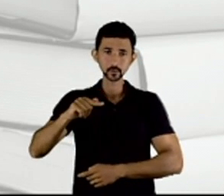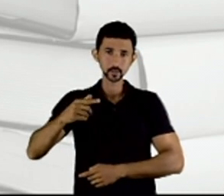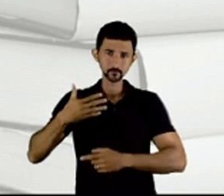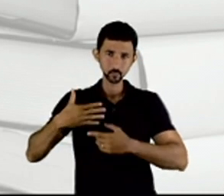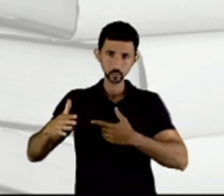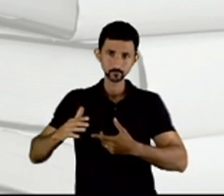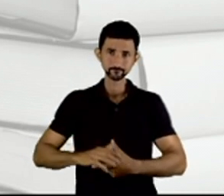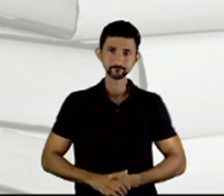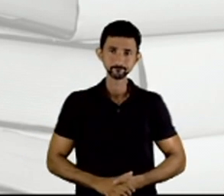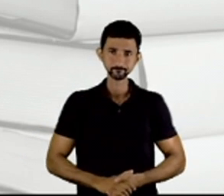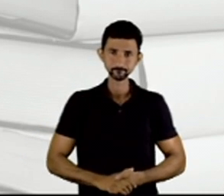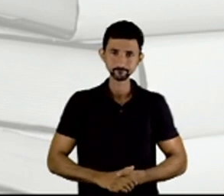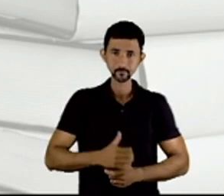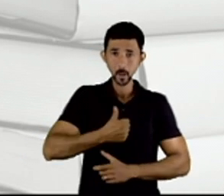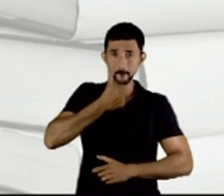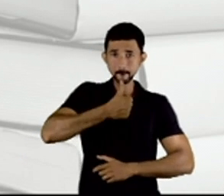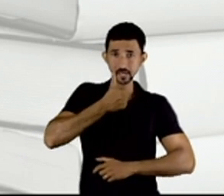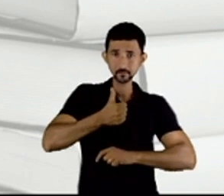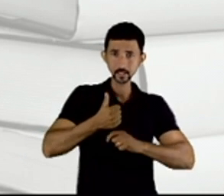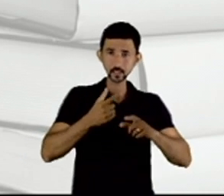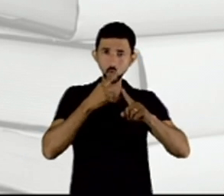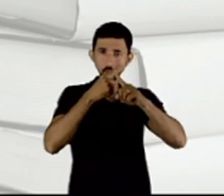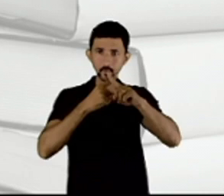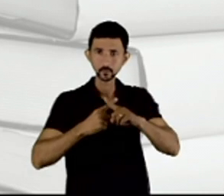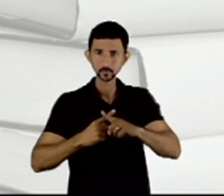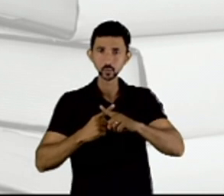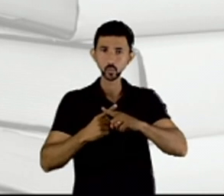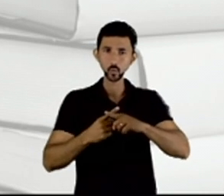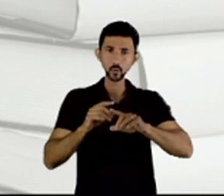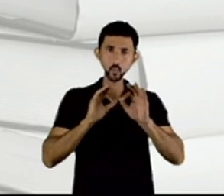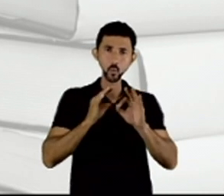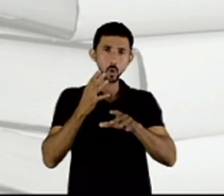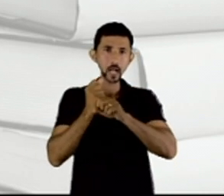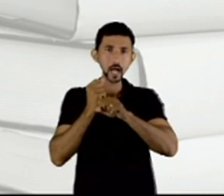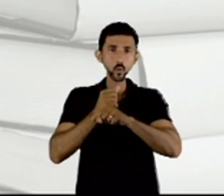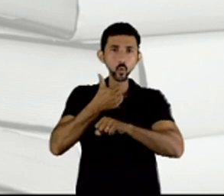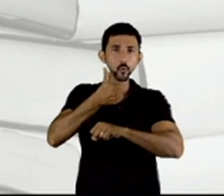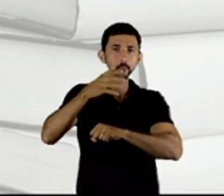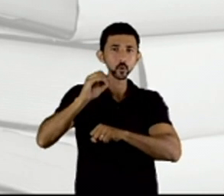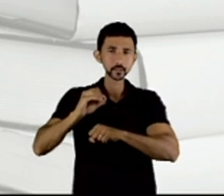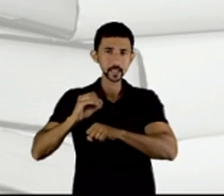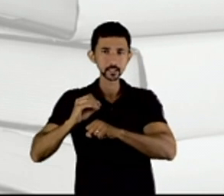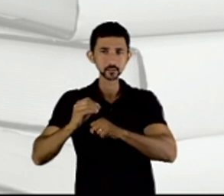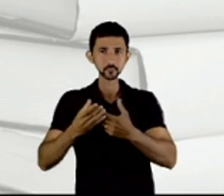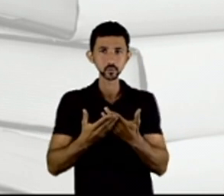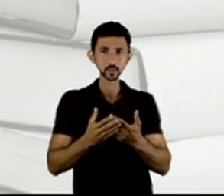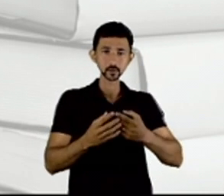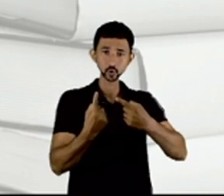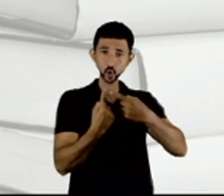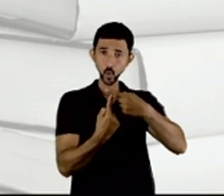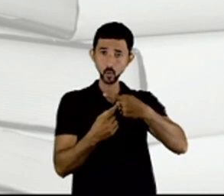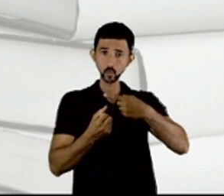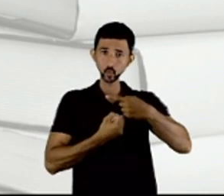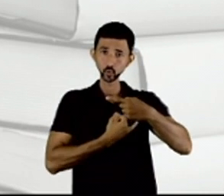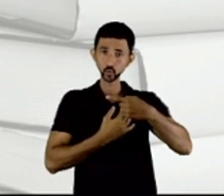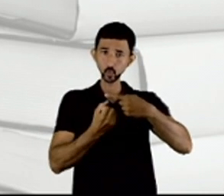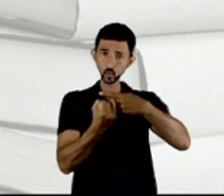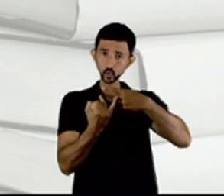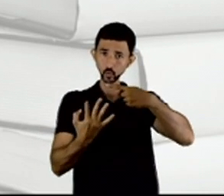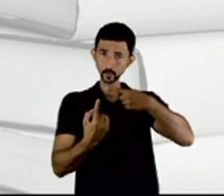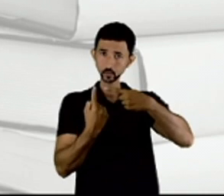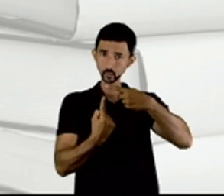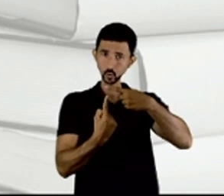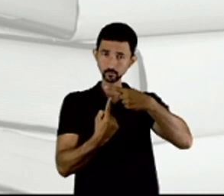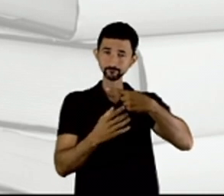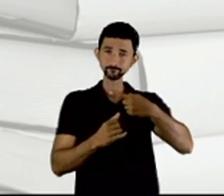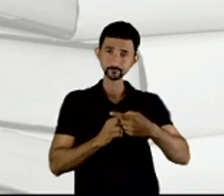3,272727. No primeiro caso, multiplicamos a dízima por 10, pois o período continha apenas um algarismo que se